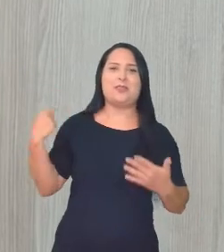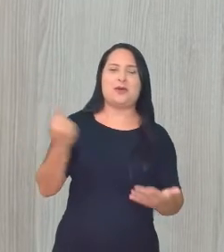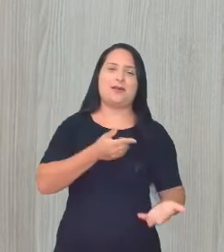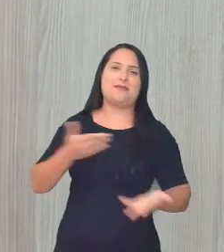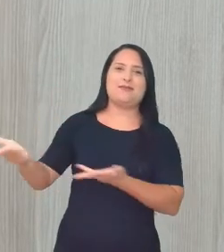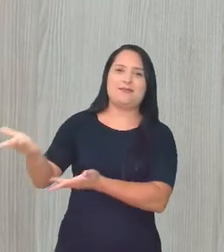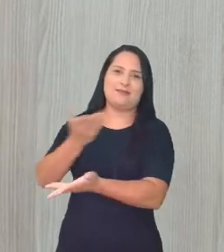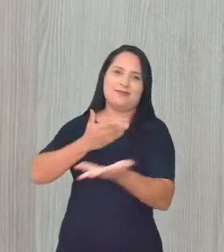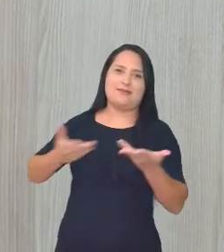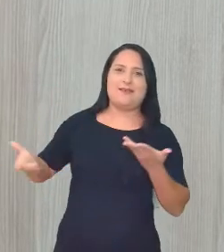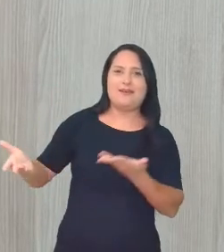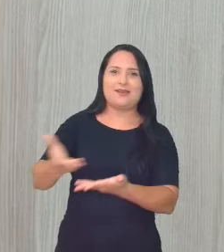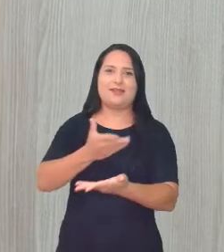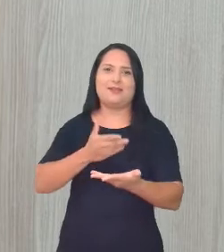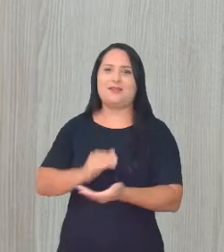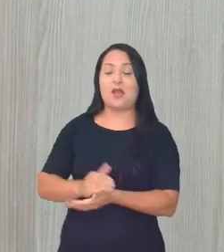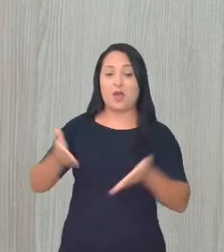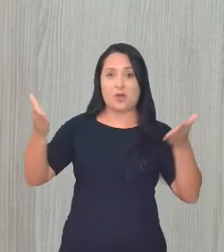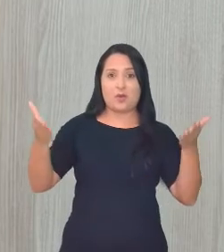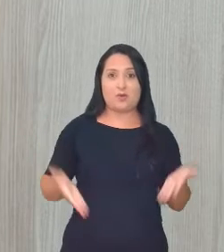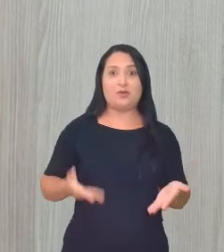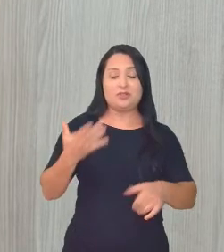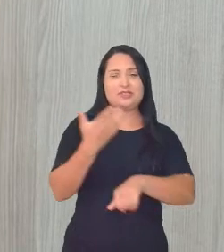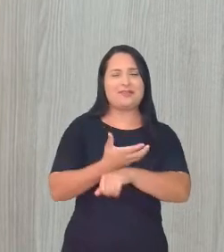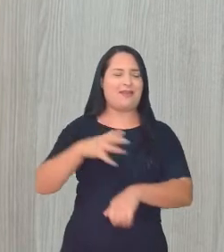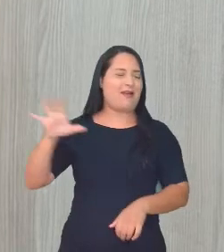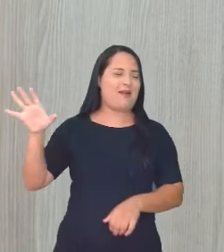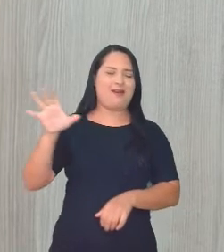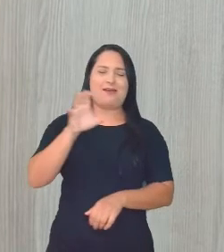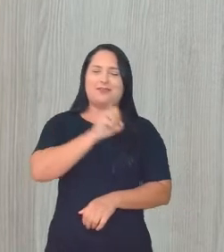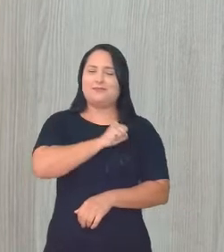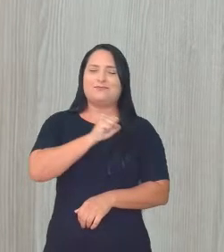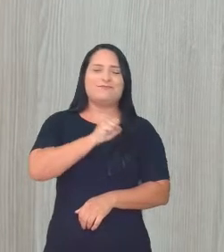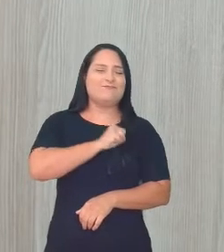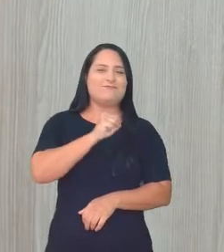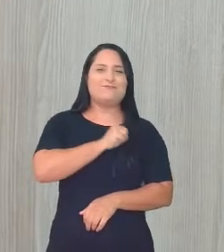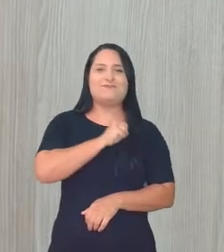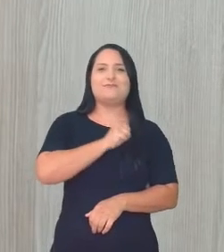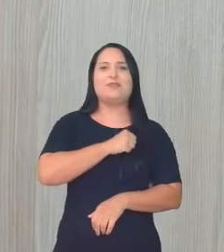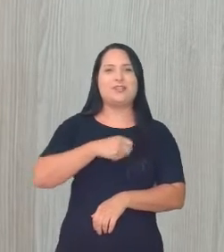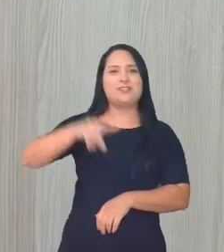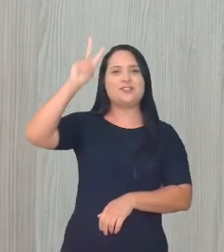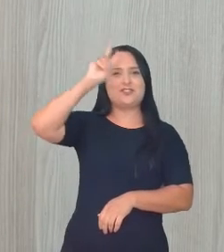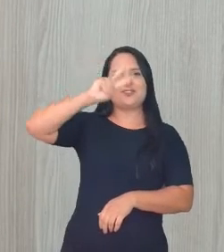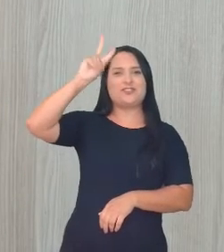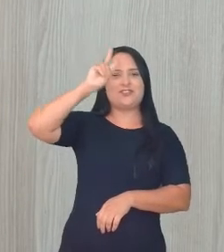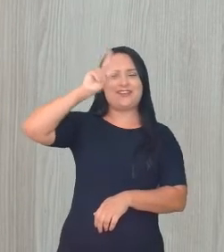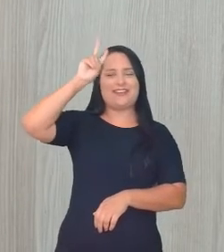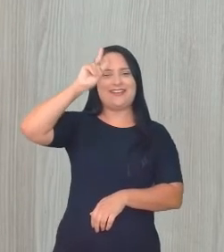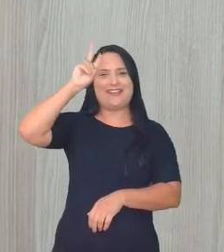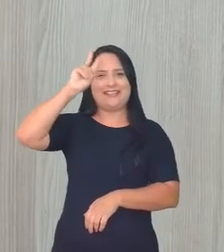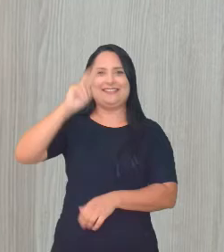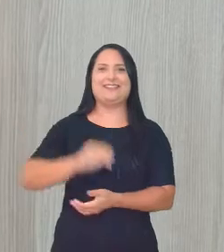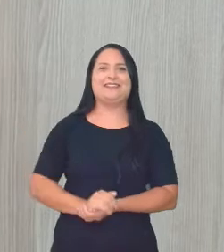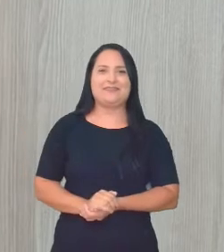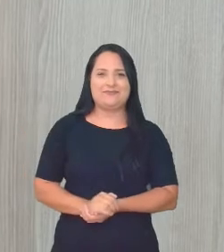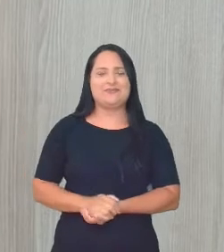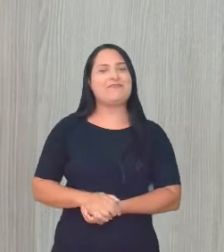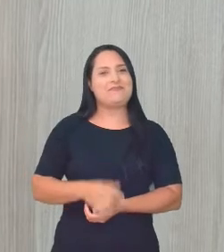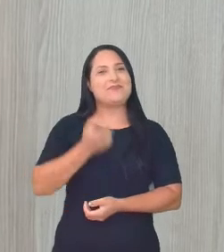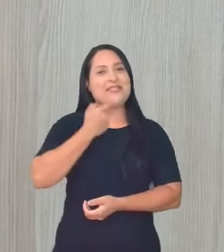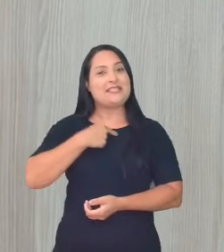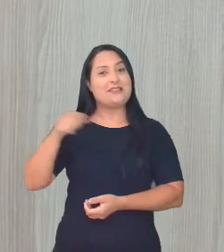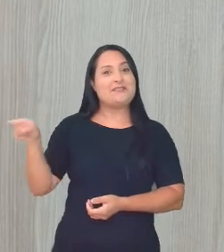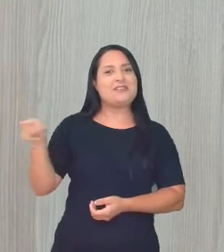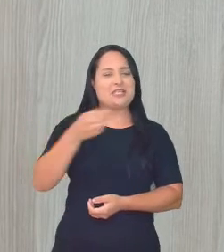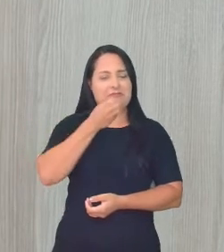com vocês hoje sobre essa disciplina que eu amo, né? Que eu gosto tanto, que é a nossa história. E eu espero que vocês